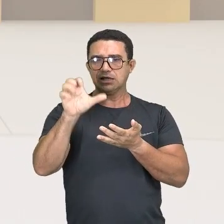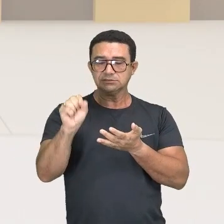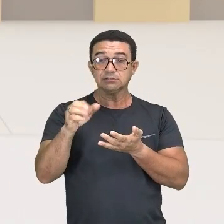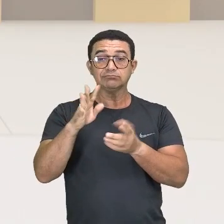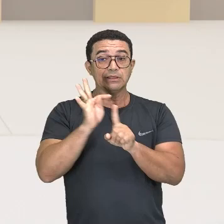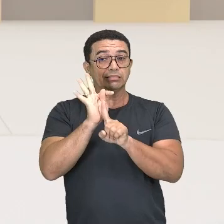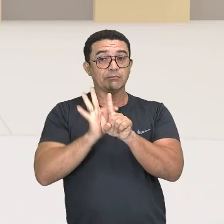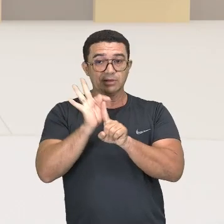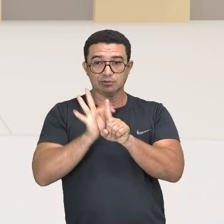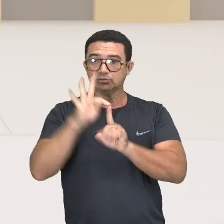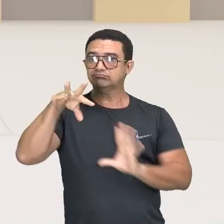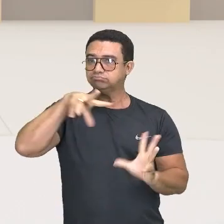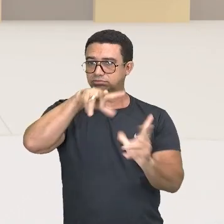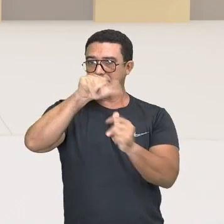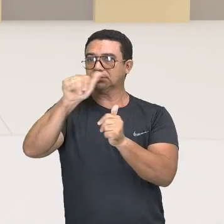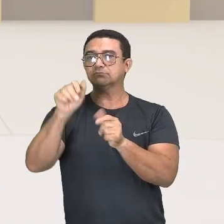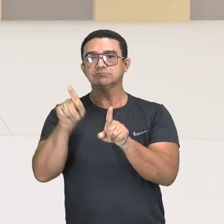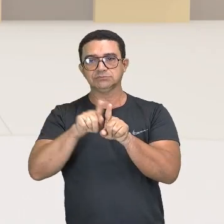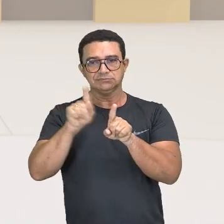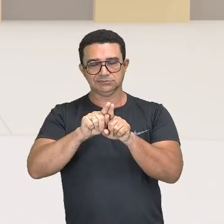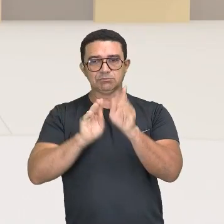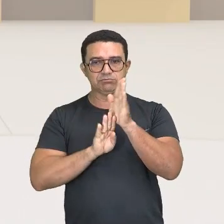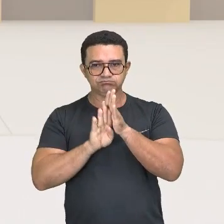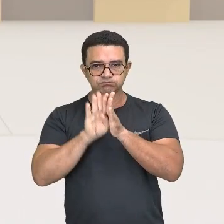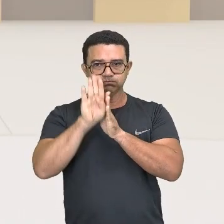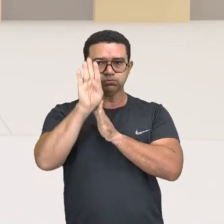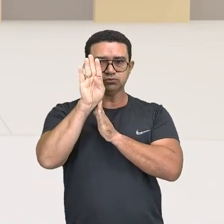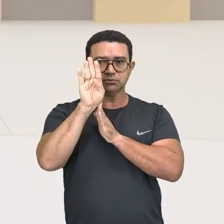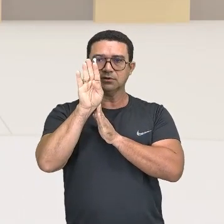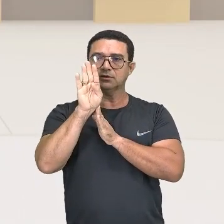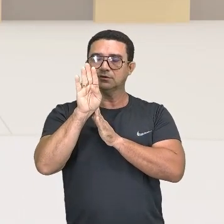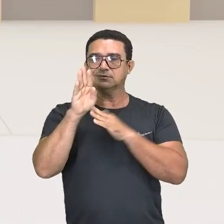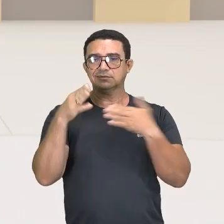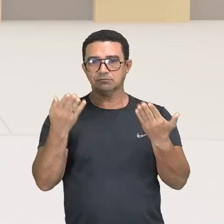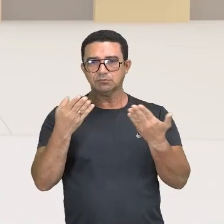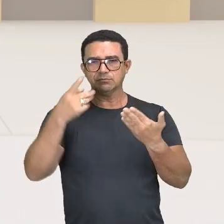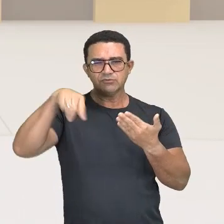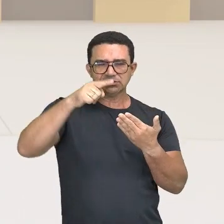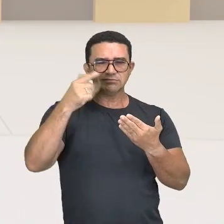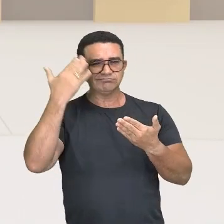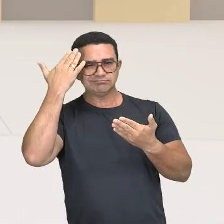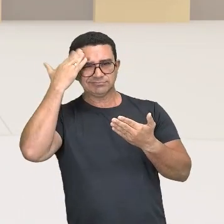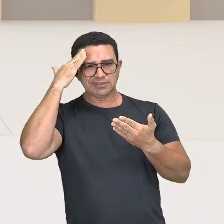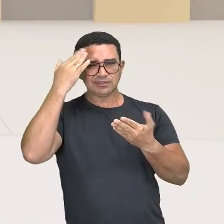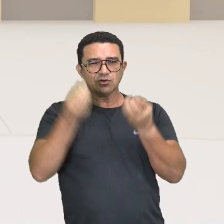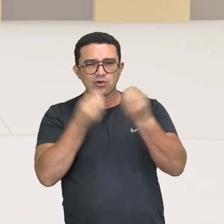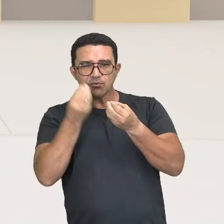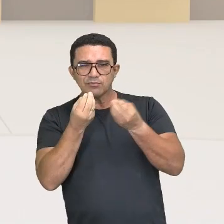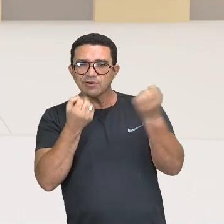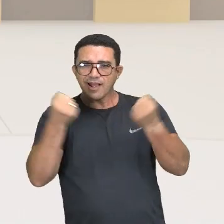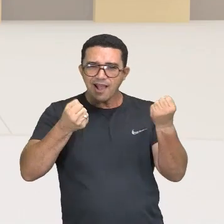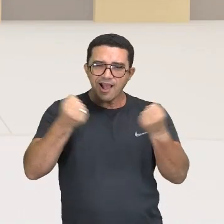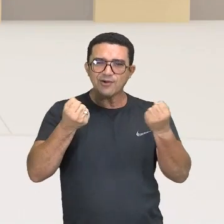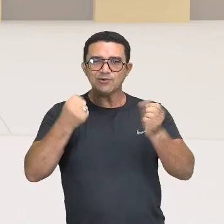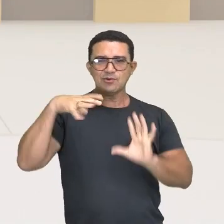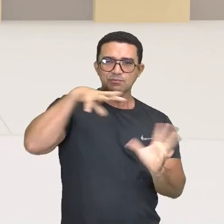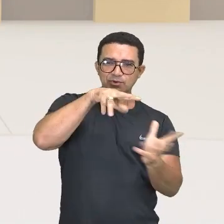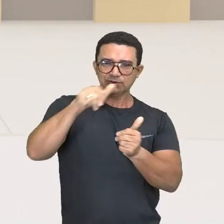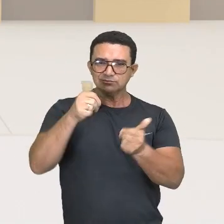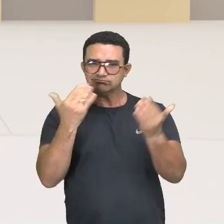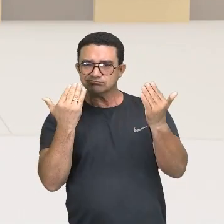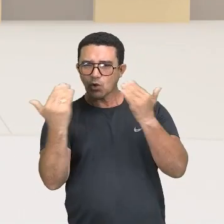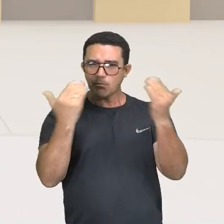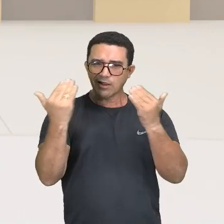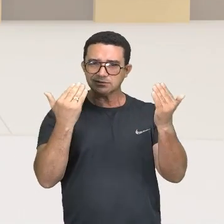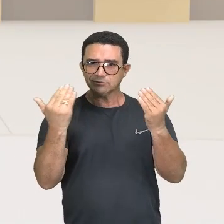planeta aumente muito, assim como aumenta ali no interior do carro. Então, para você entender o paralelo entre os dois, não é? Mas,